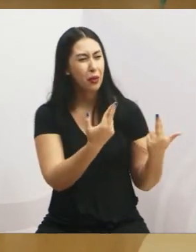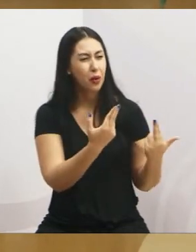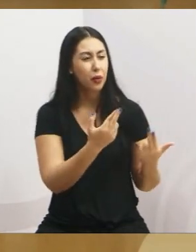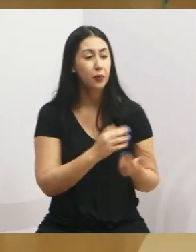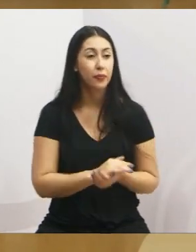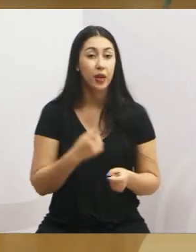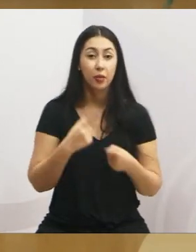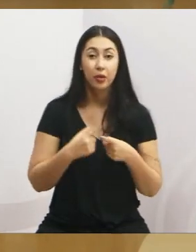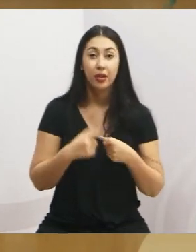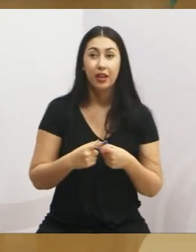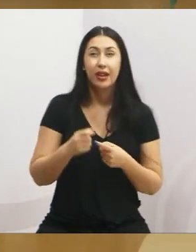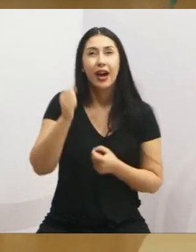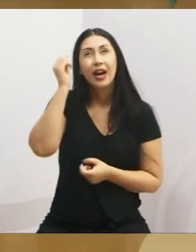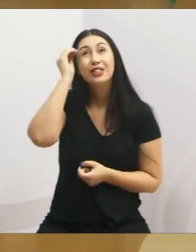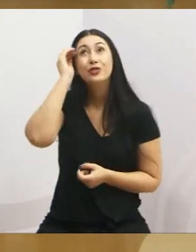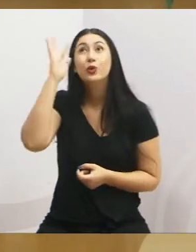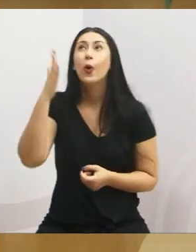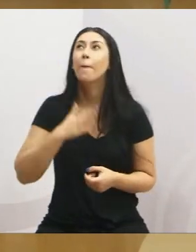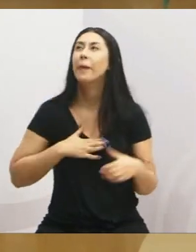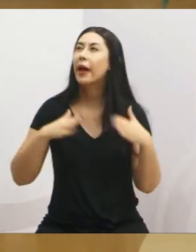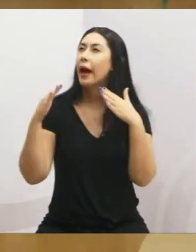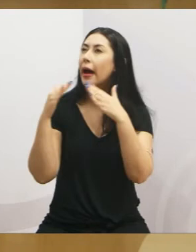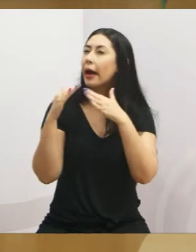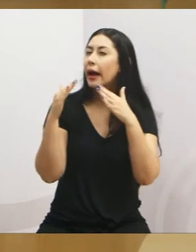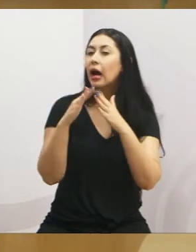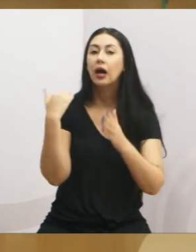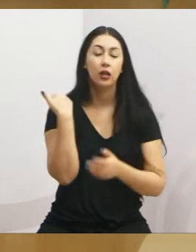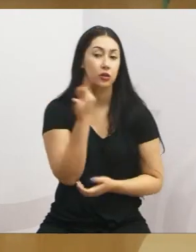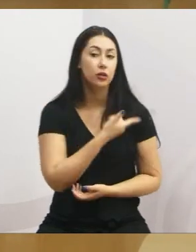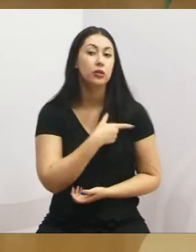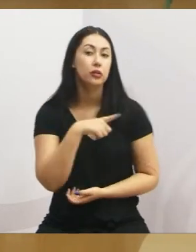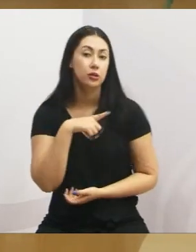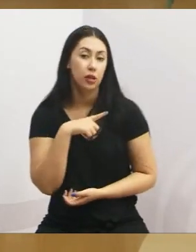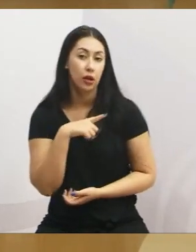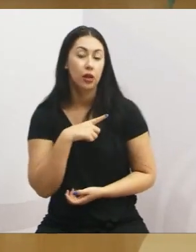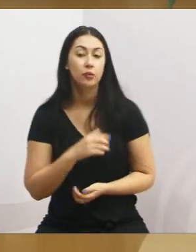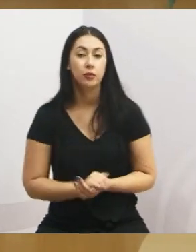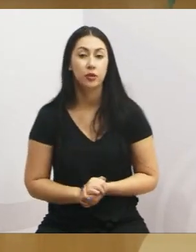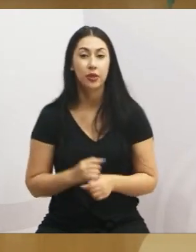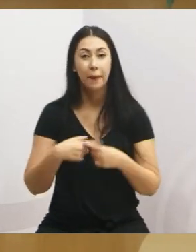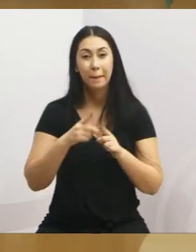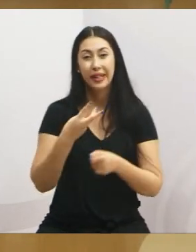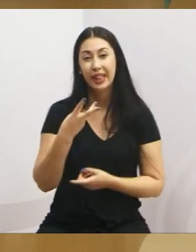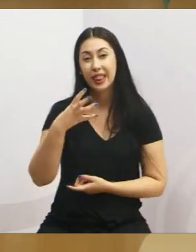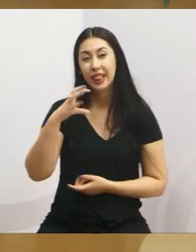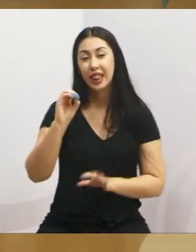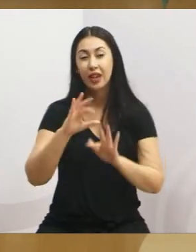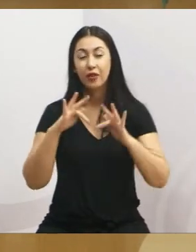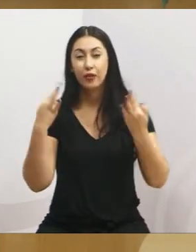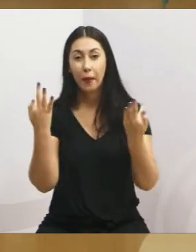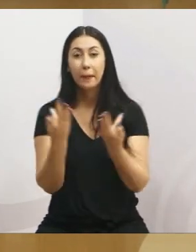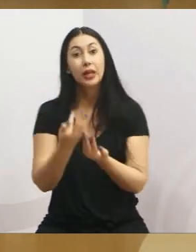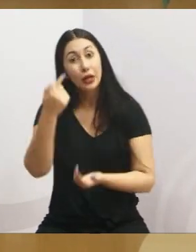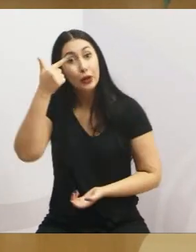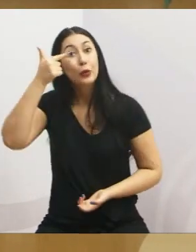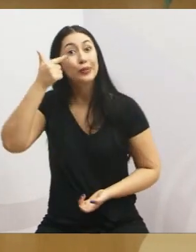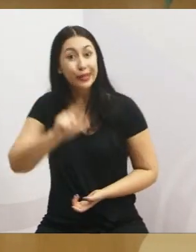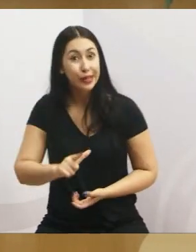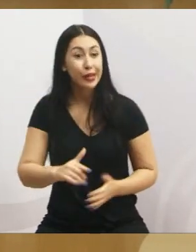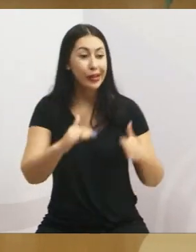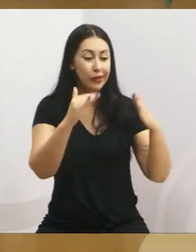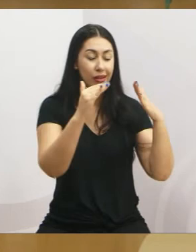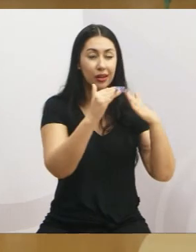o sonho da casa própria é um sonho de todos nós. E essas 30 famílias que realizaram seus